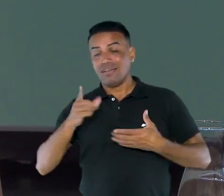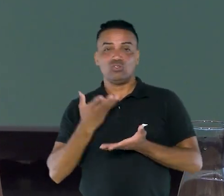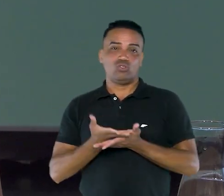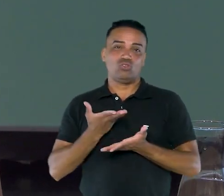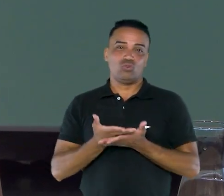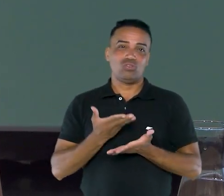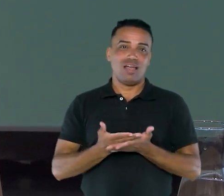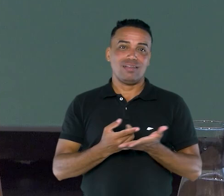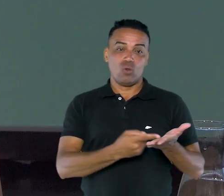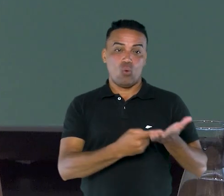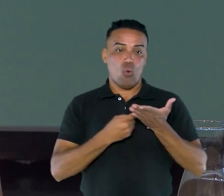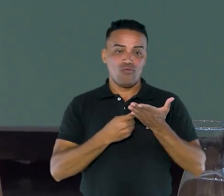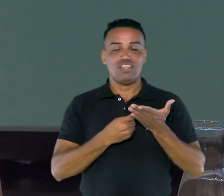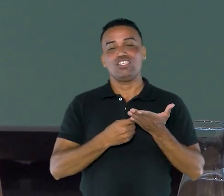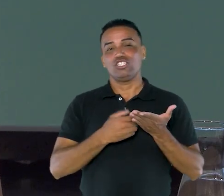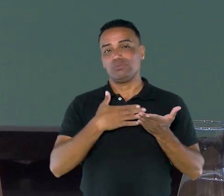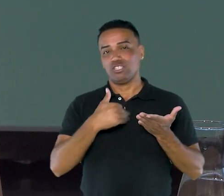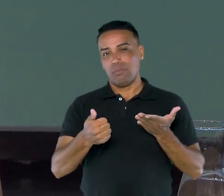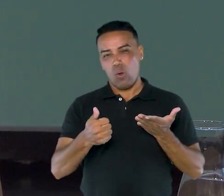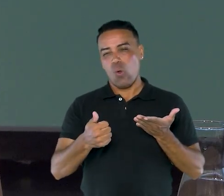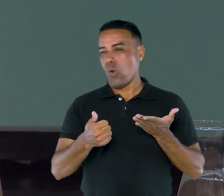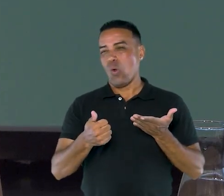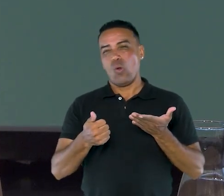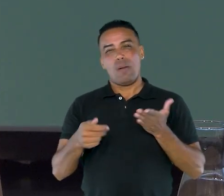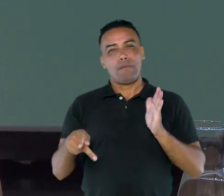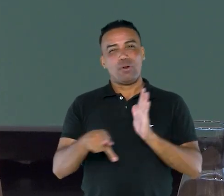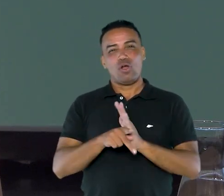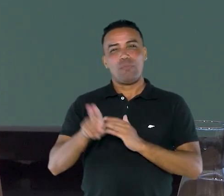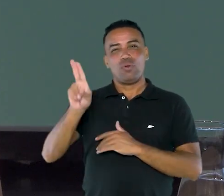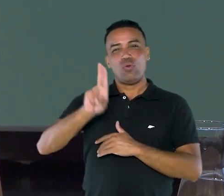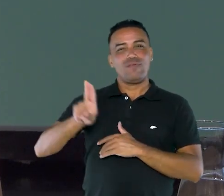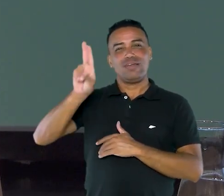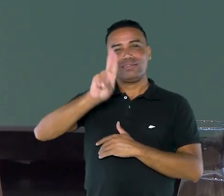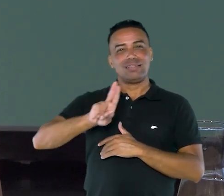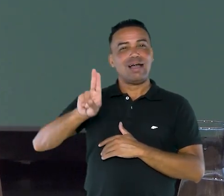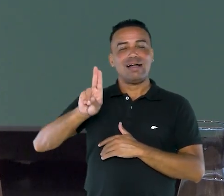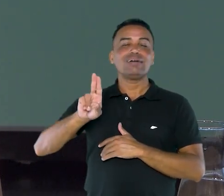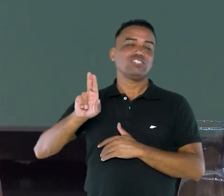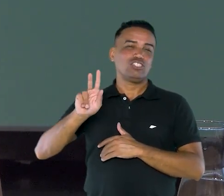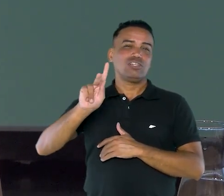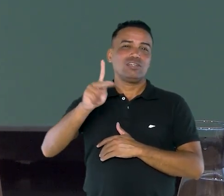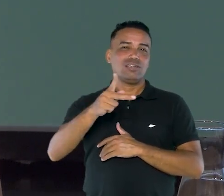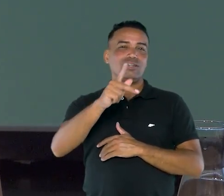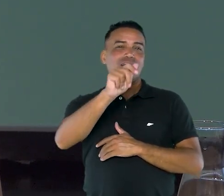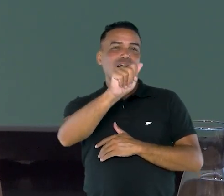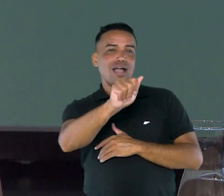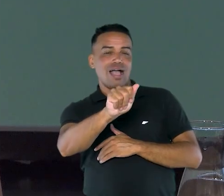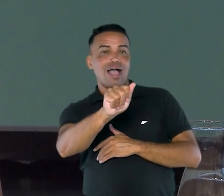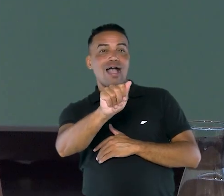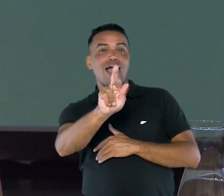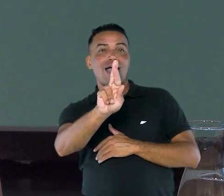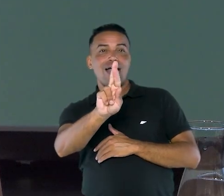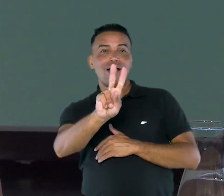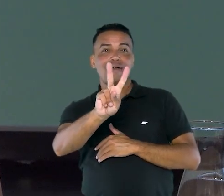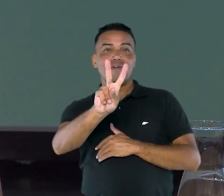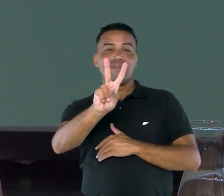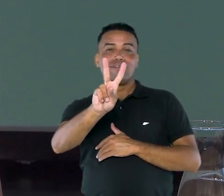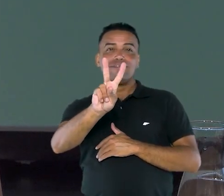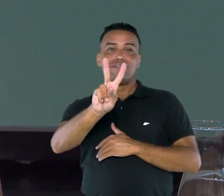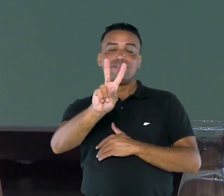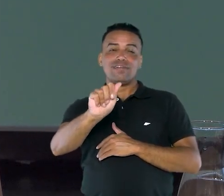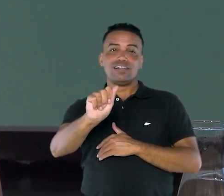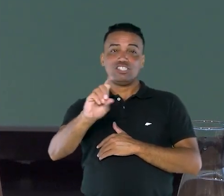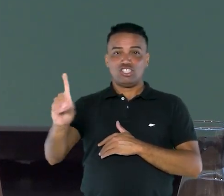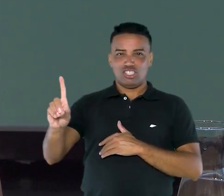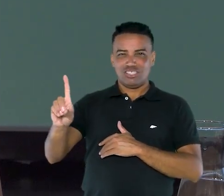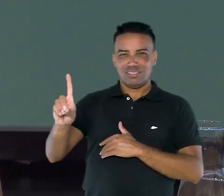convite irrecusável para estar numa grande universidade, que é Harvard, que, para mim, é uma Disneylândia,